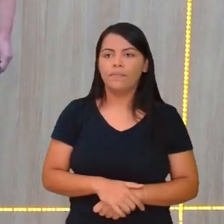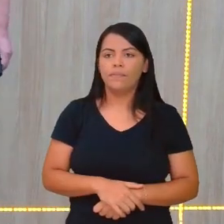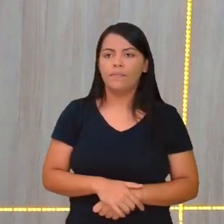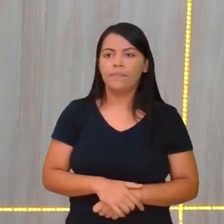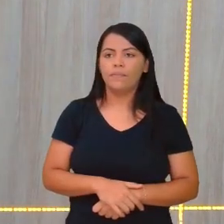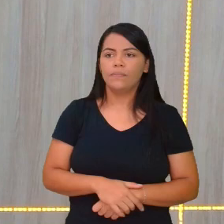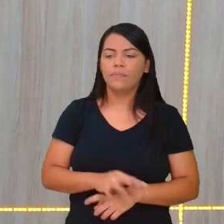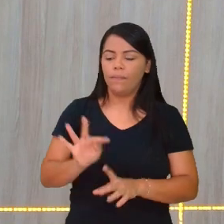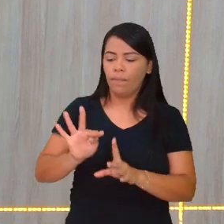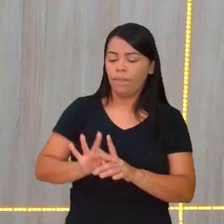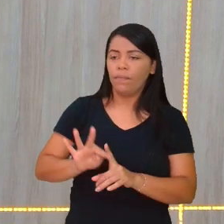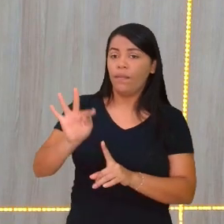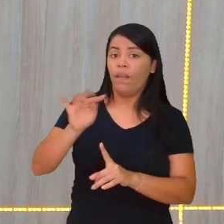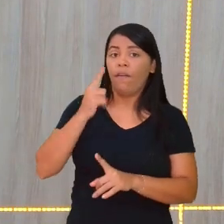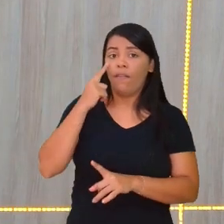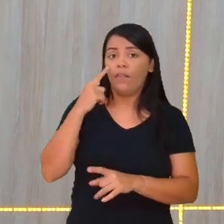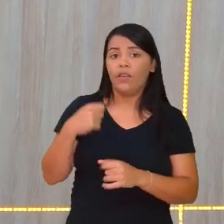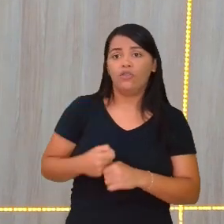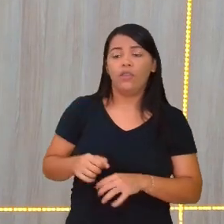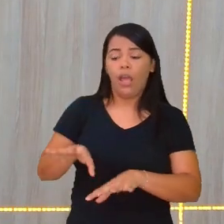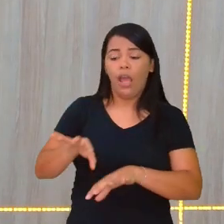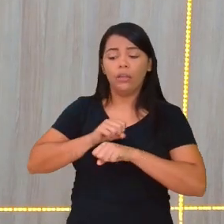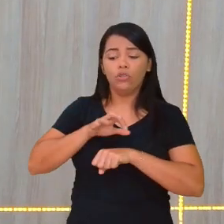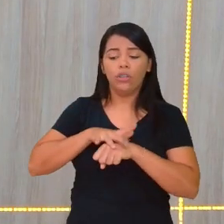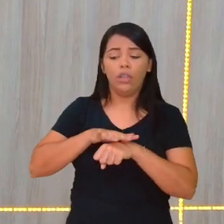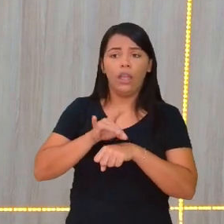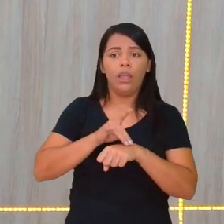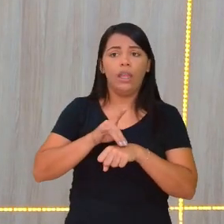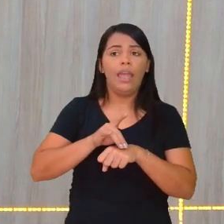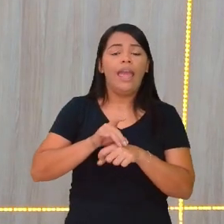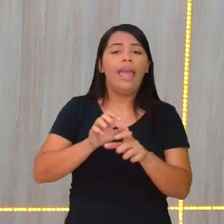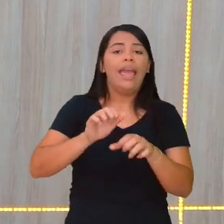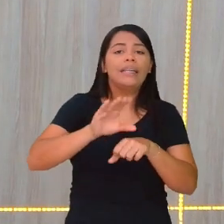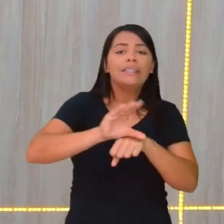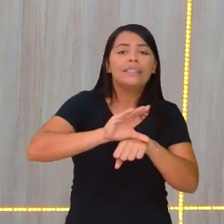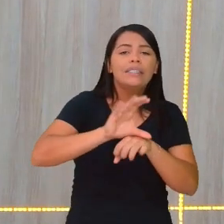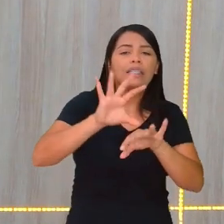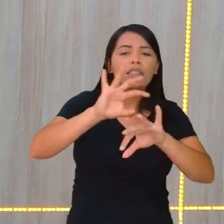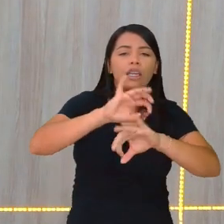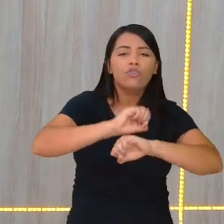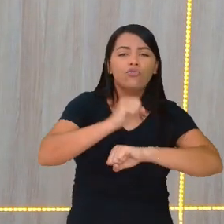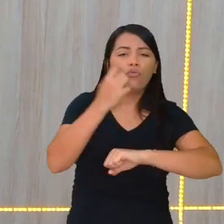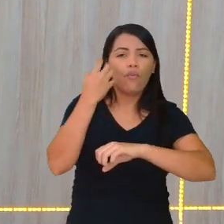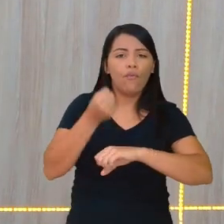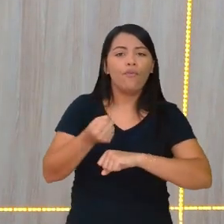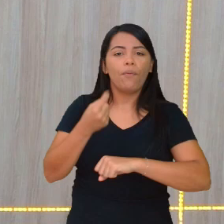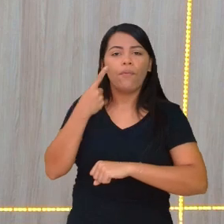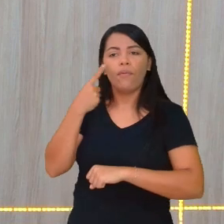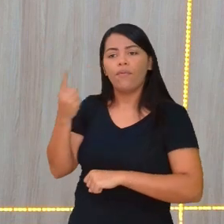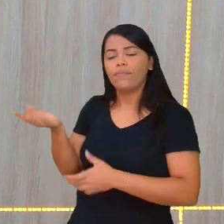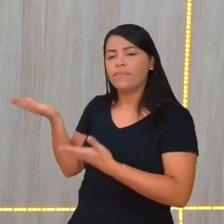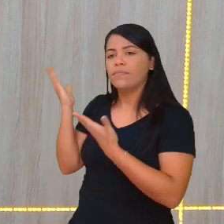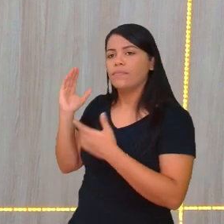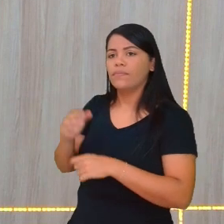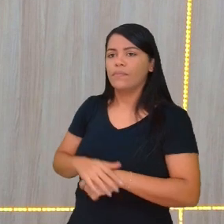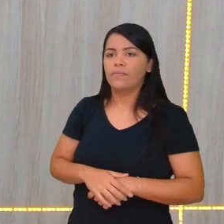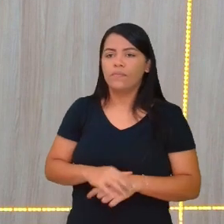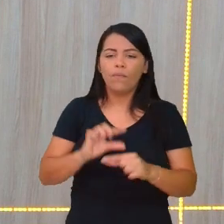Ora, os casos de dengue é a cinza escura, certo? Então, eu dou uma olhada aqui, o menor foi